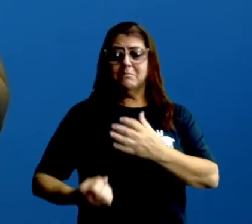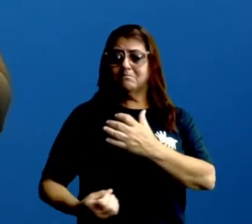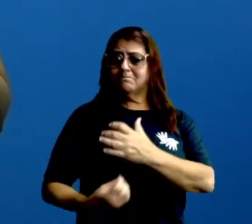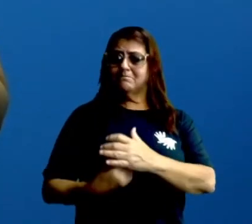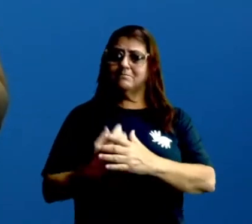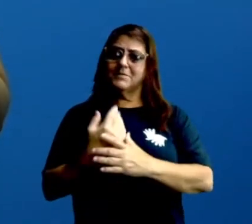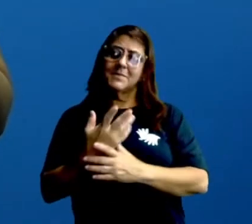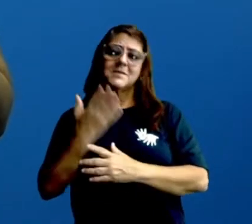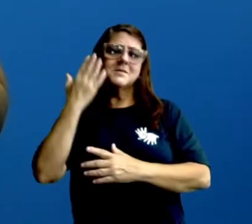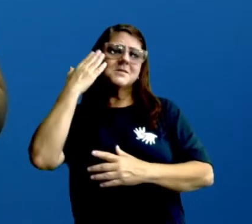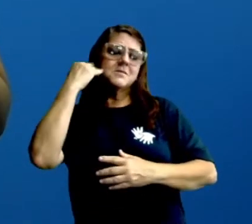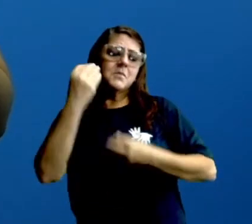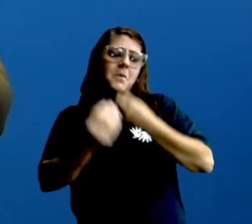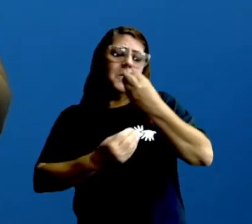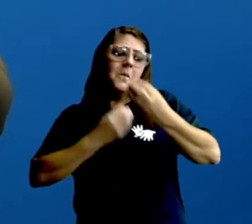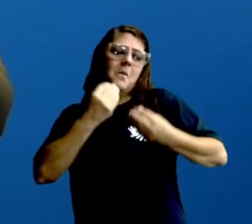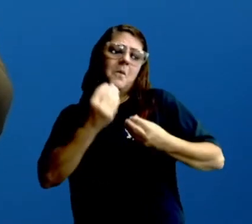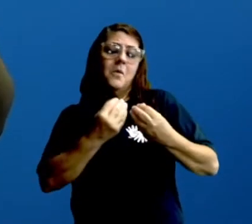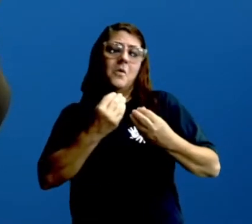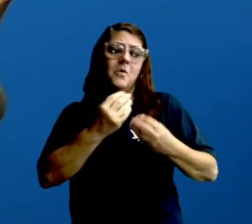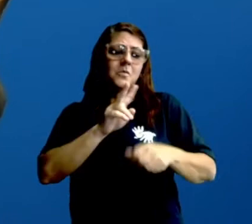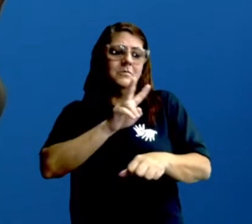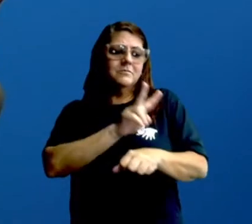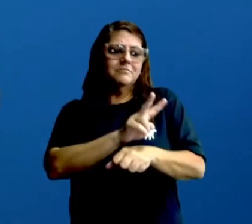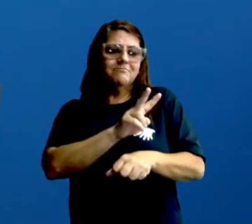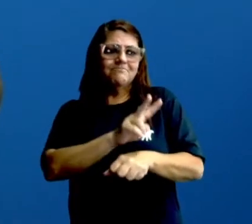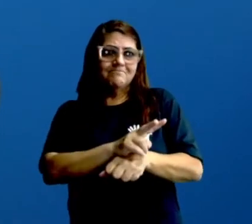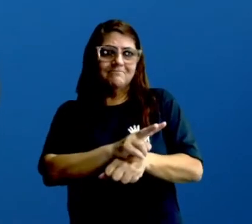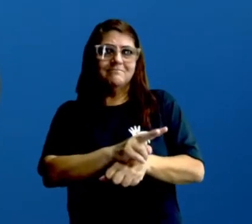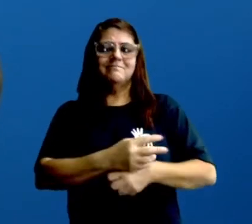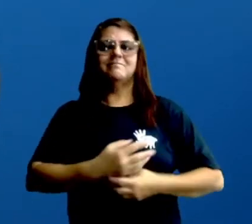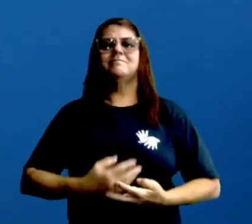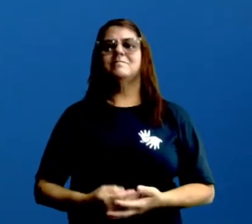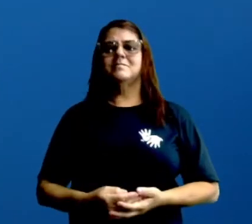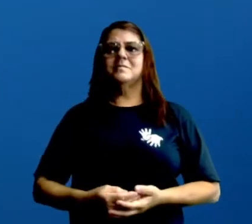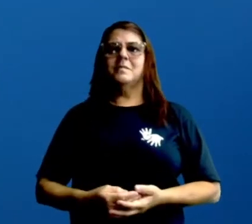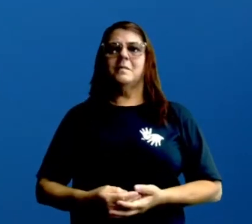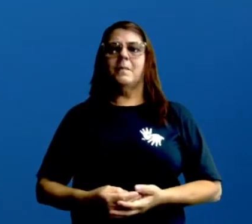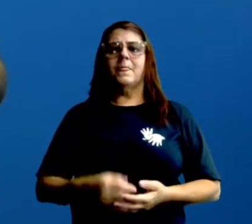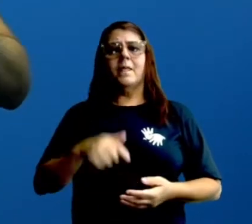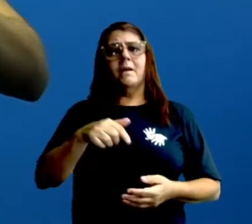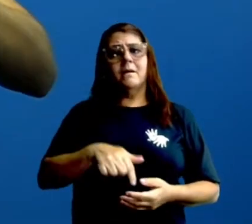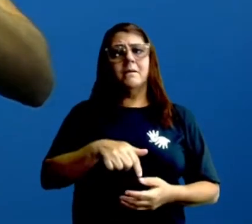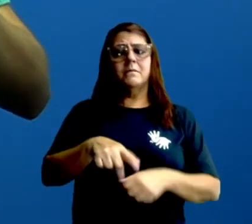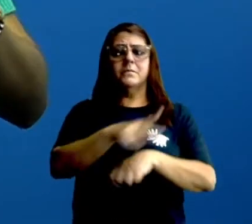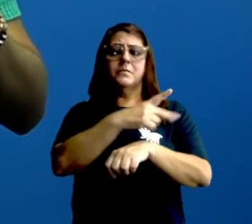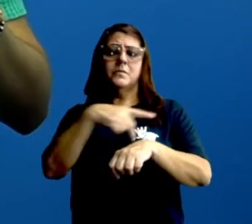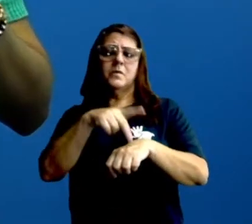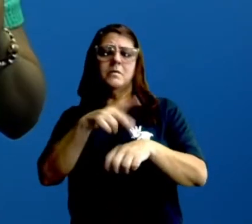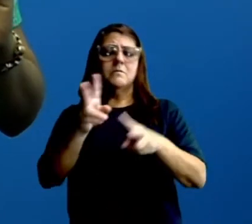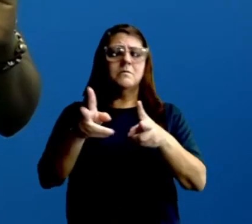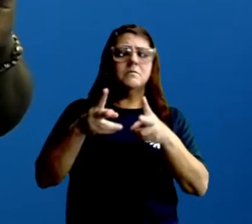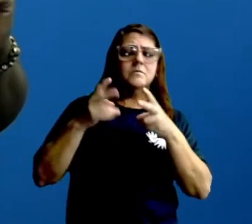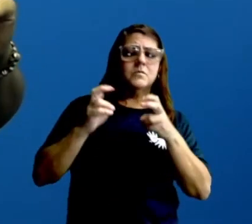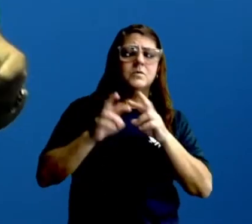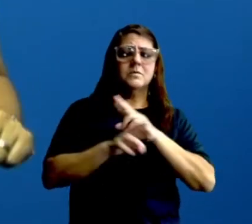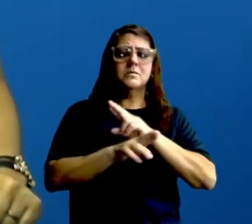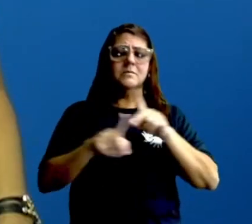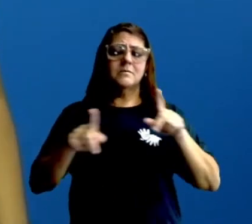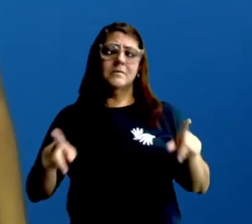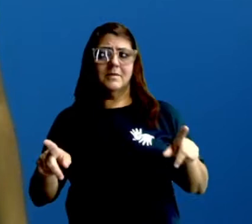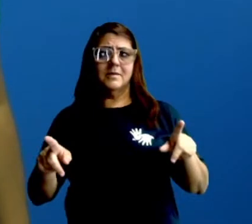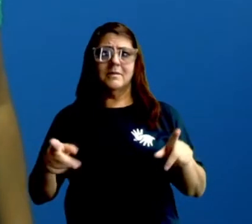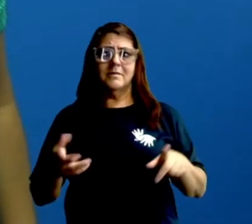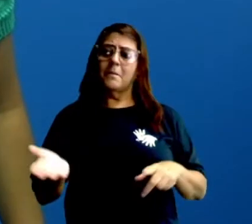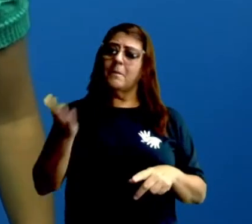e também saber como a gente deve preservá-la aqui no nosso país a gente vai perceber uma diferença